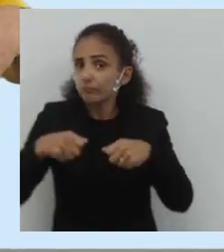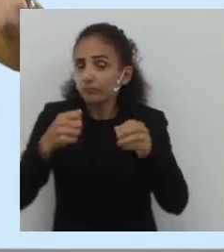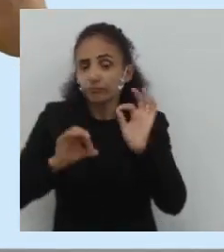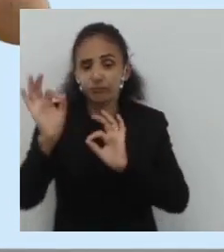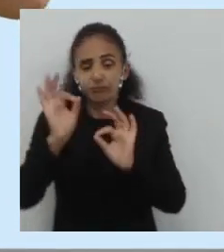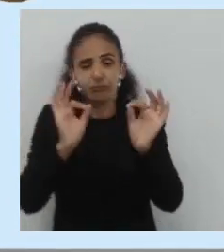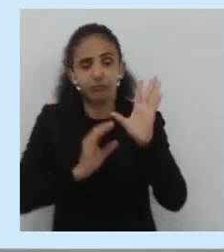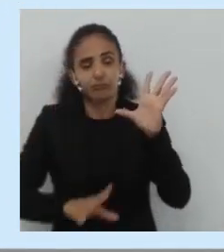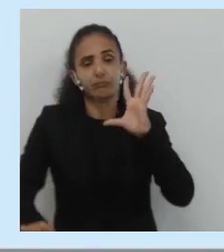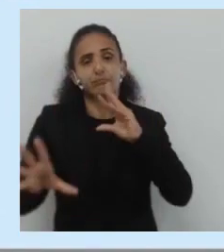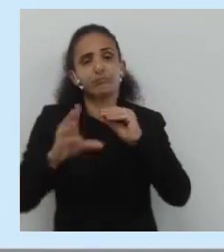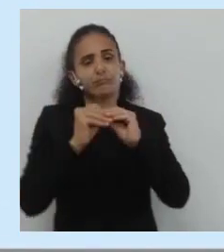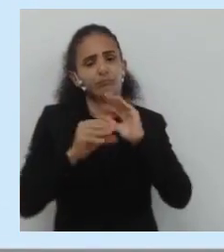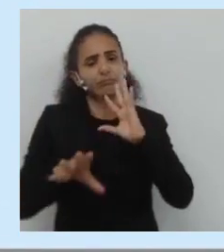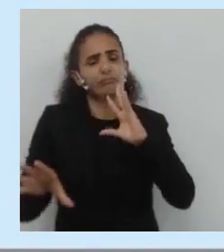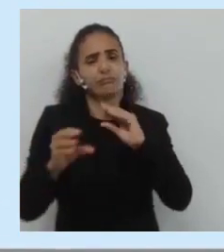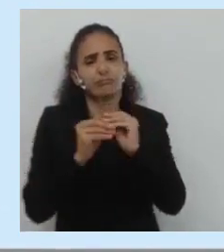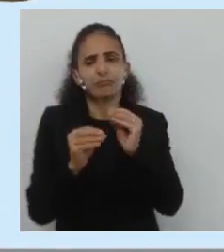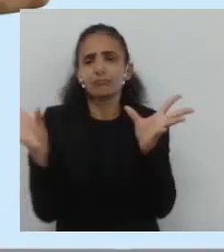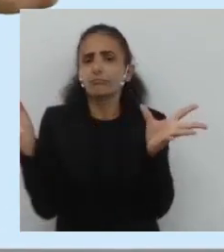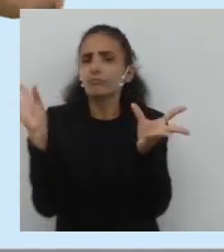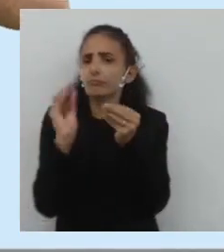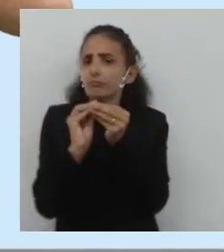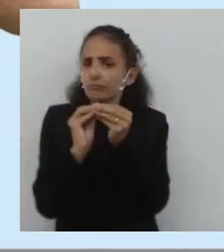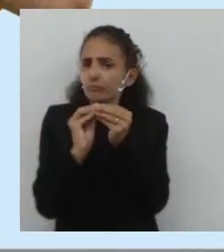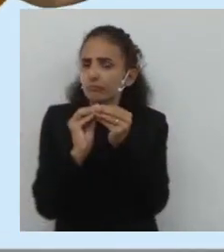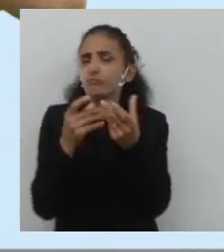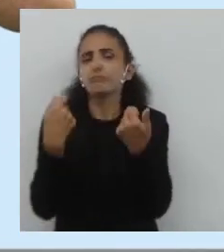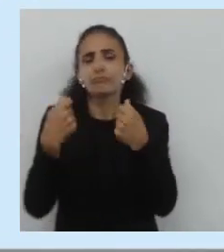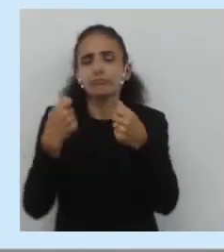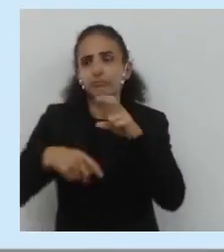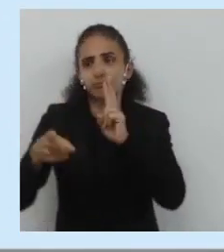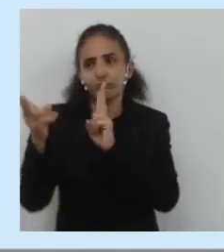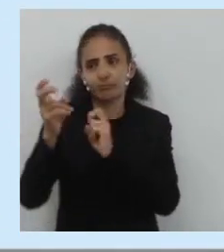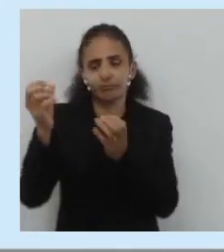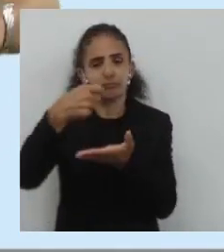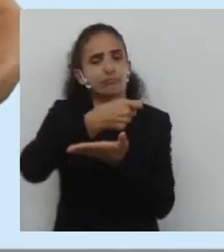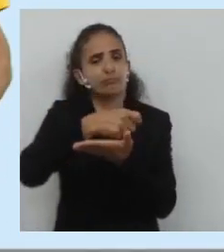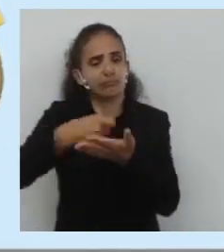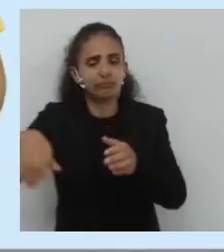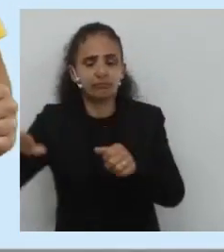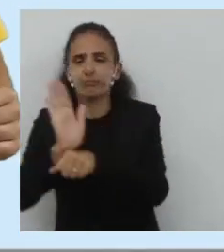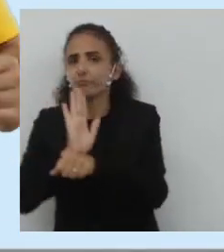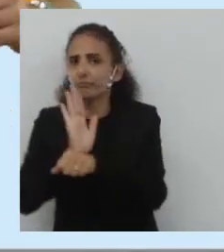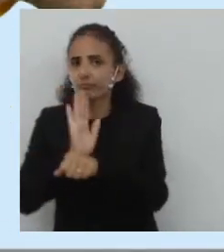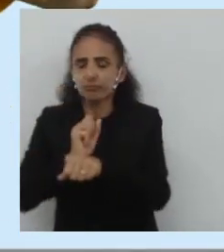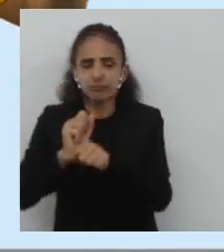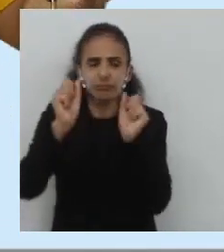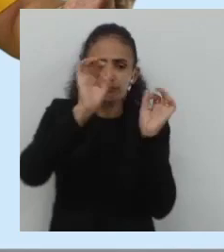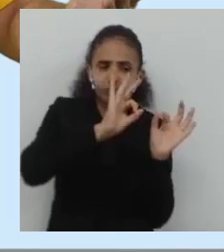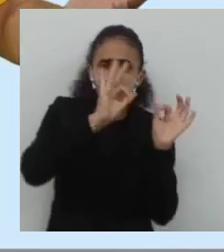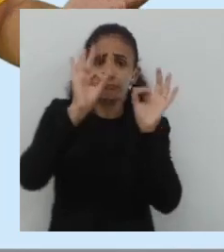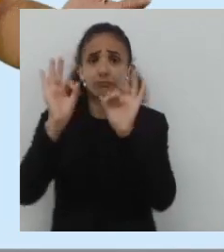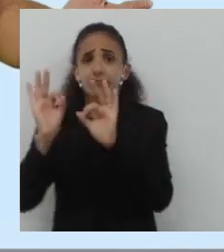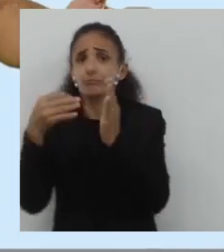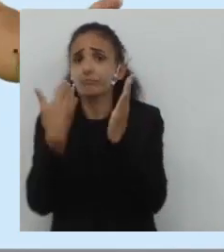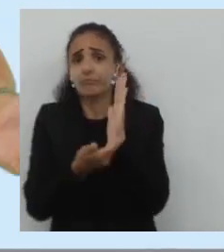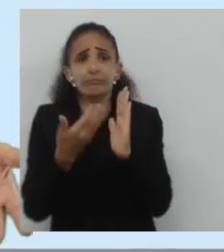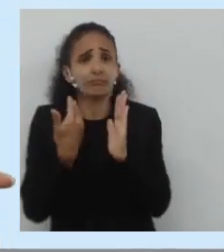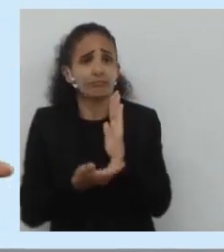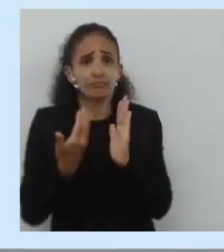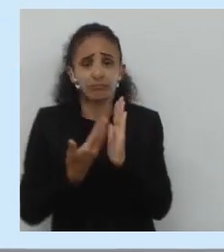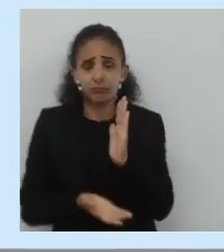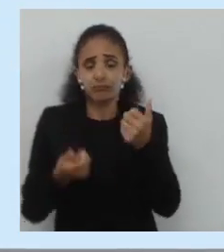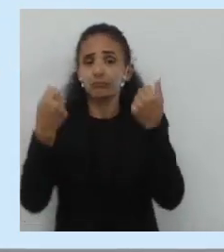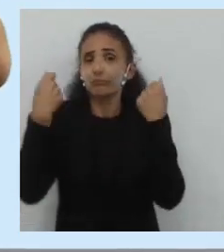resumos, muitas vezes, é claro, aquilo que nós ouvimos, que nós lemos, que nós assistimos, se perde, se perde.